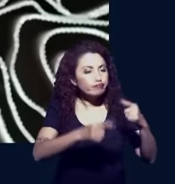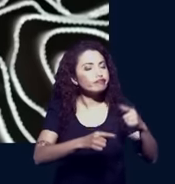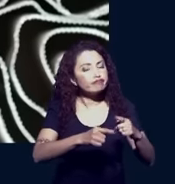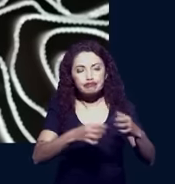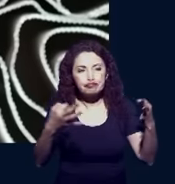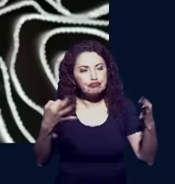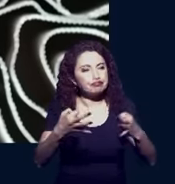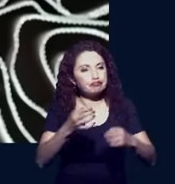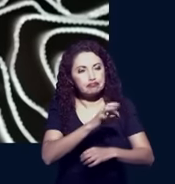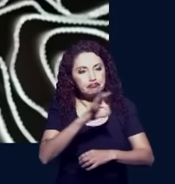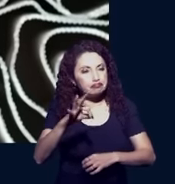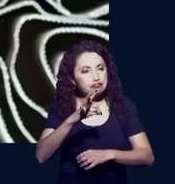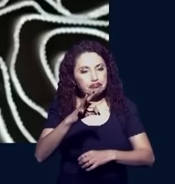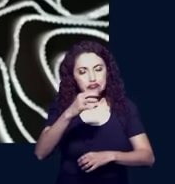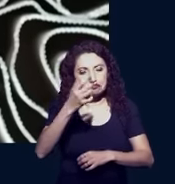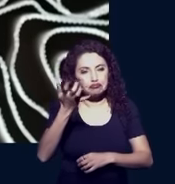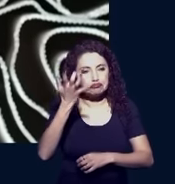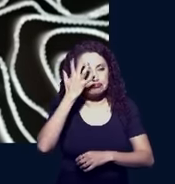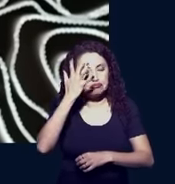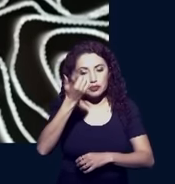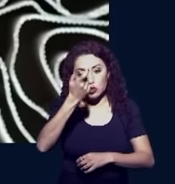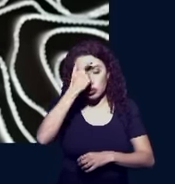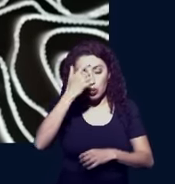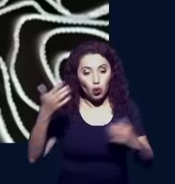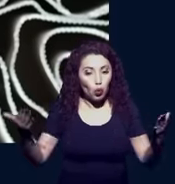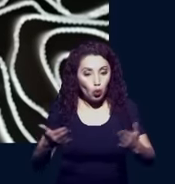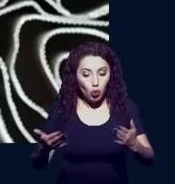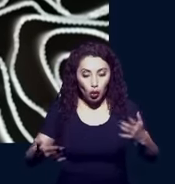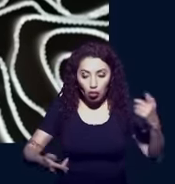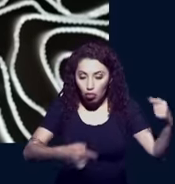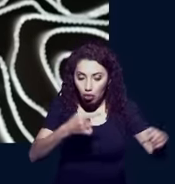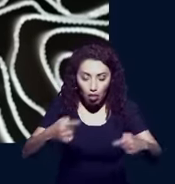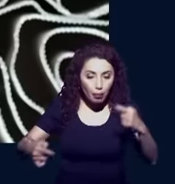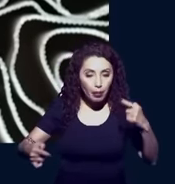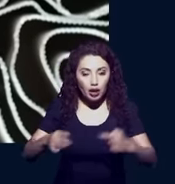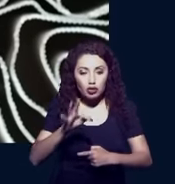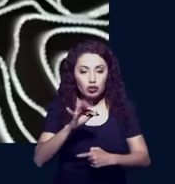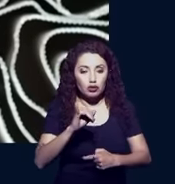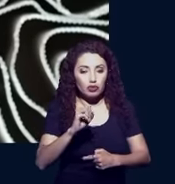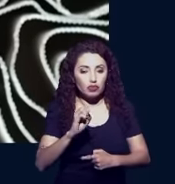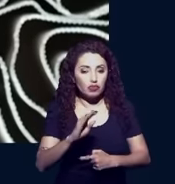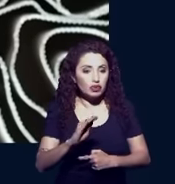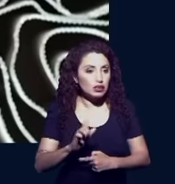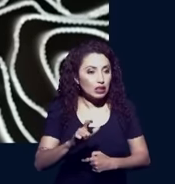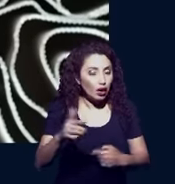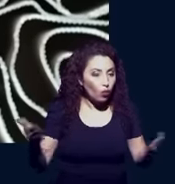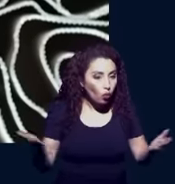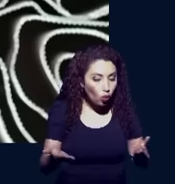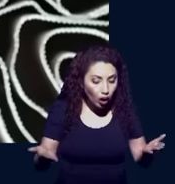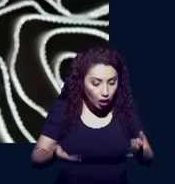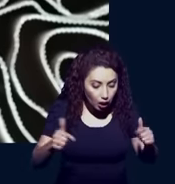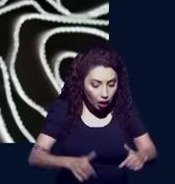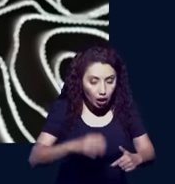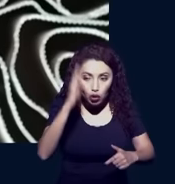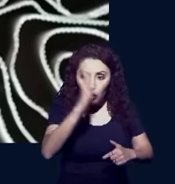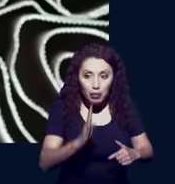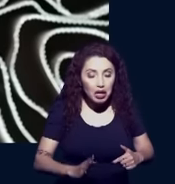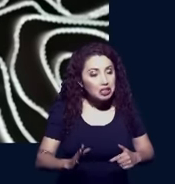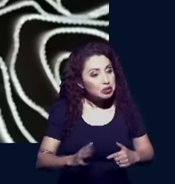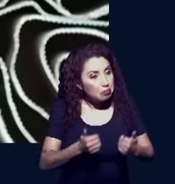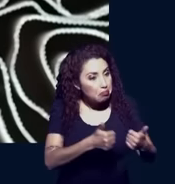vejo incrível né o debate fiscal no Brasil hoje mais saudável do que o debate fiscal nos Estados Unidos onde não há o debate